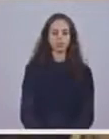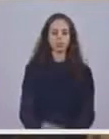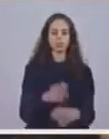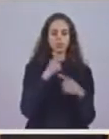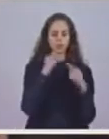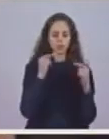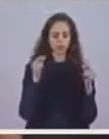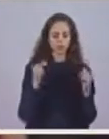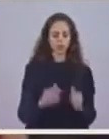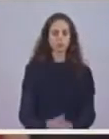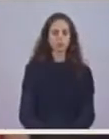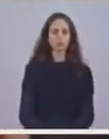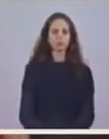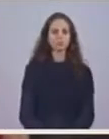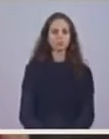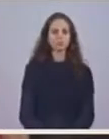Oremos.